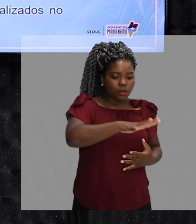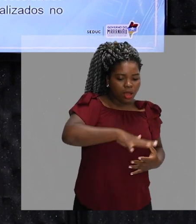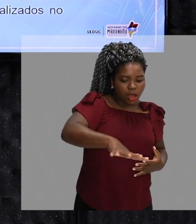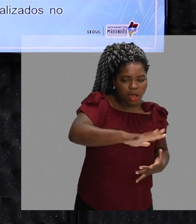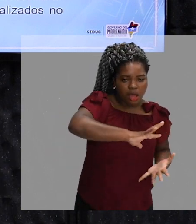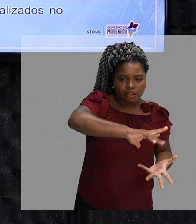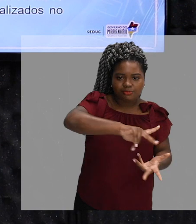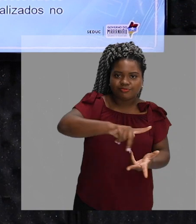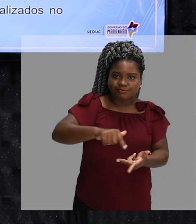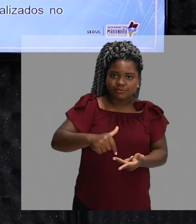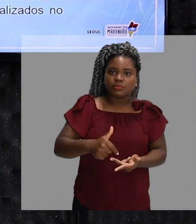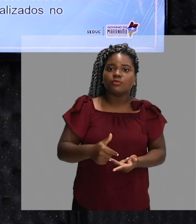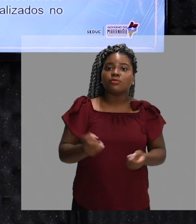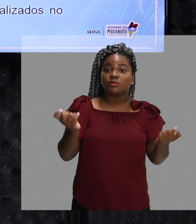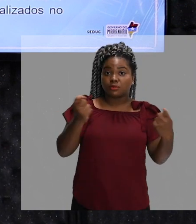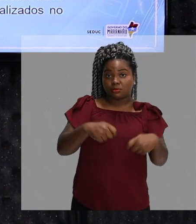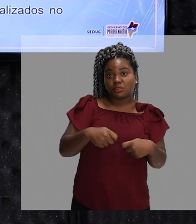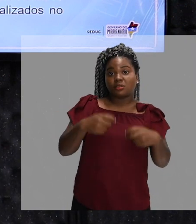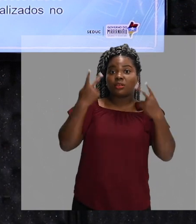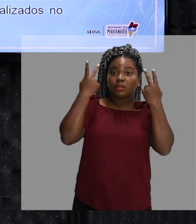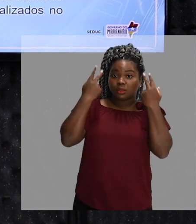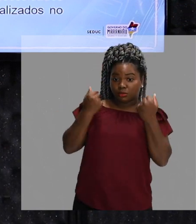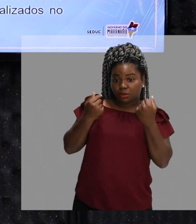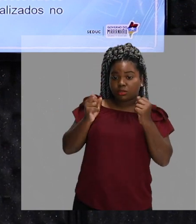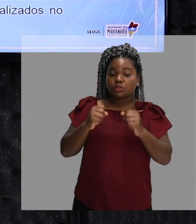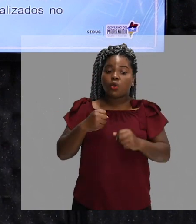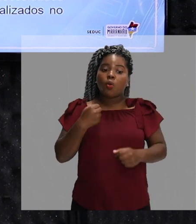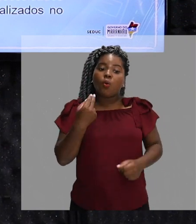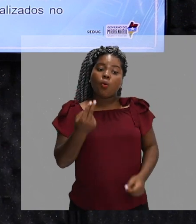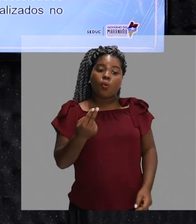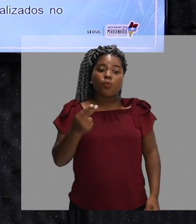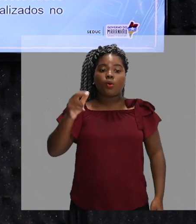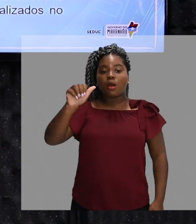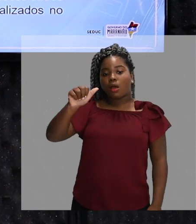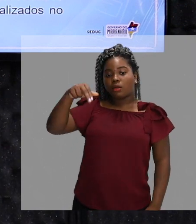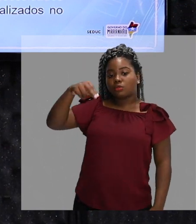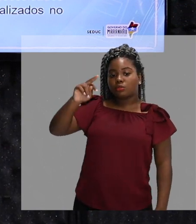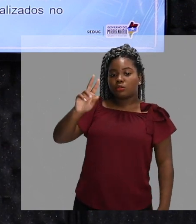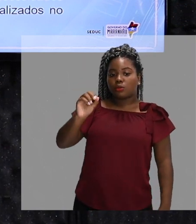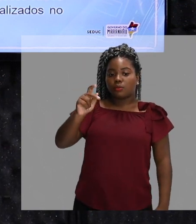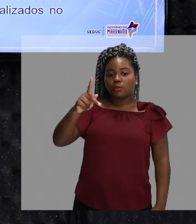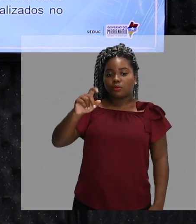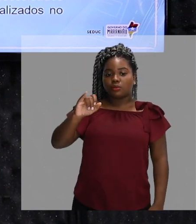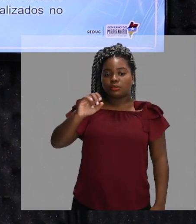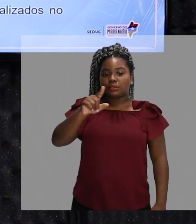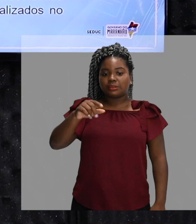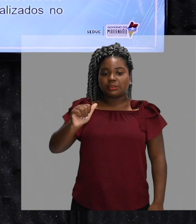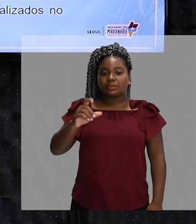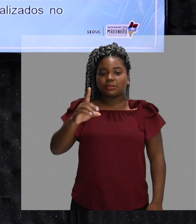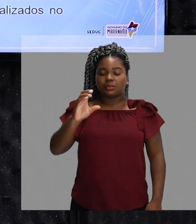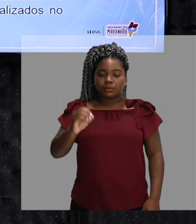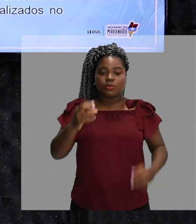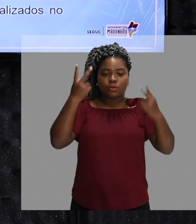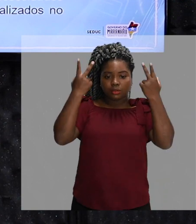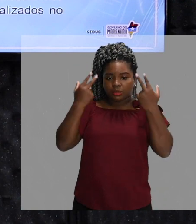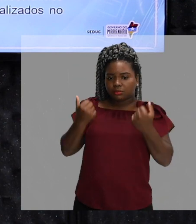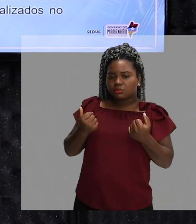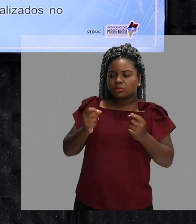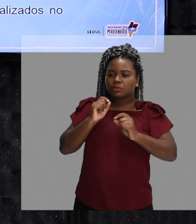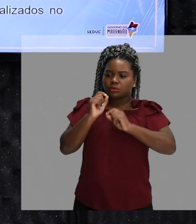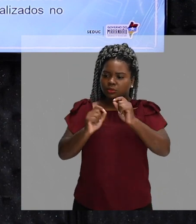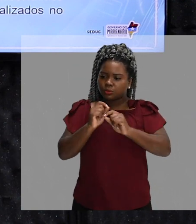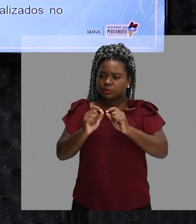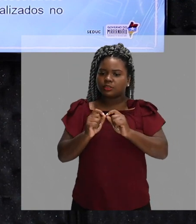como naturais ou antropizados. Os espaços naturais são aqueles que não sofreram uma